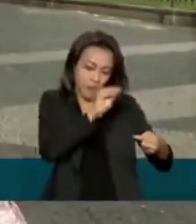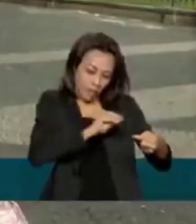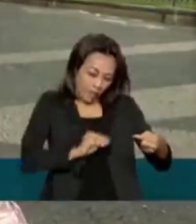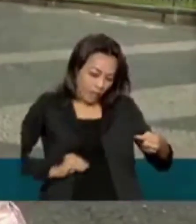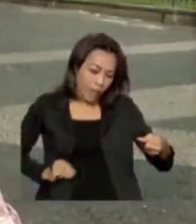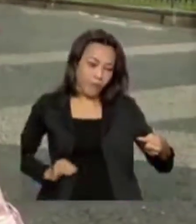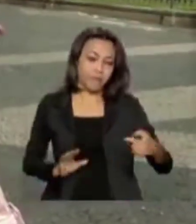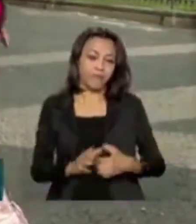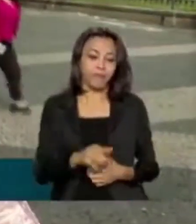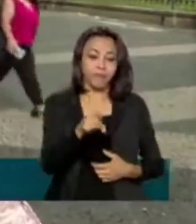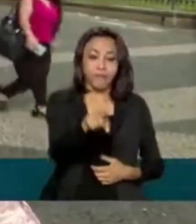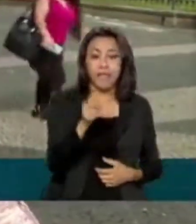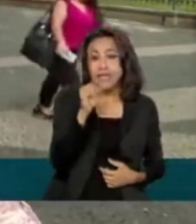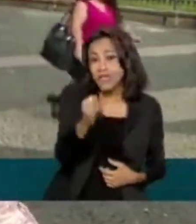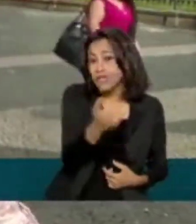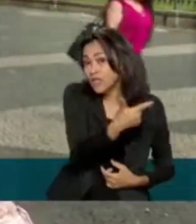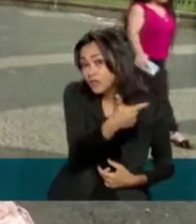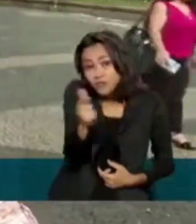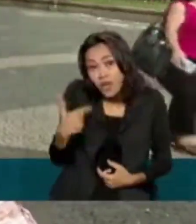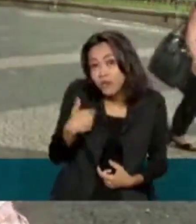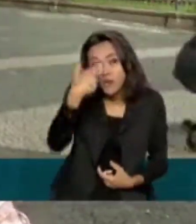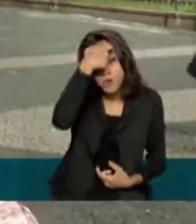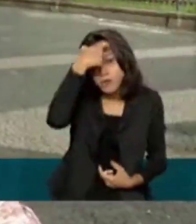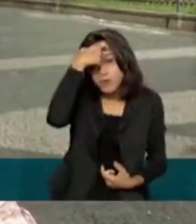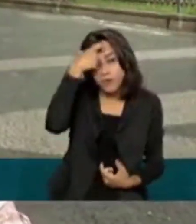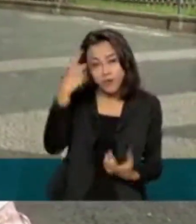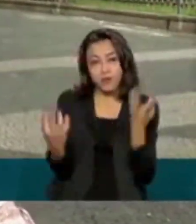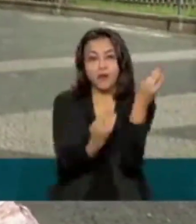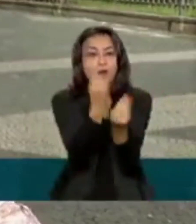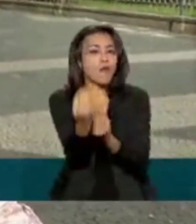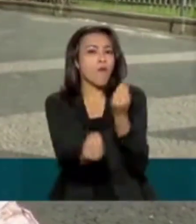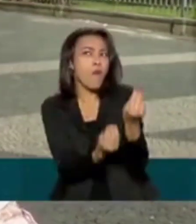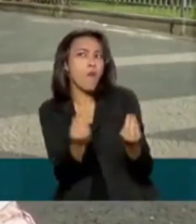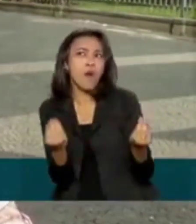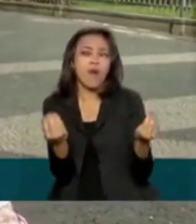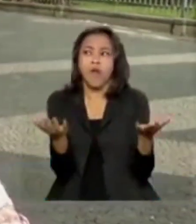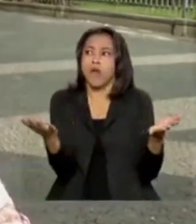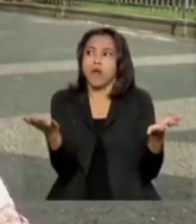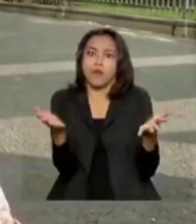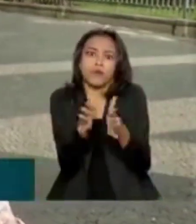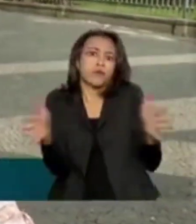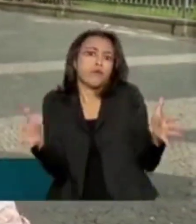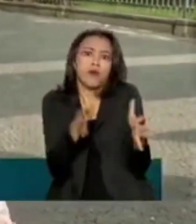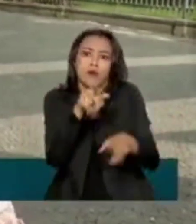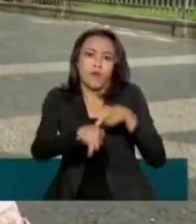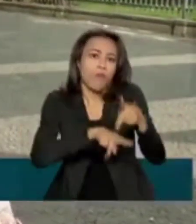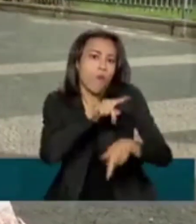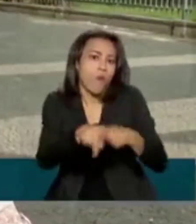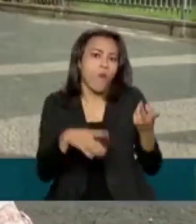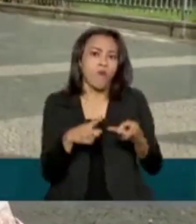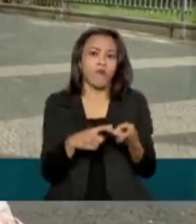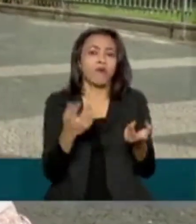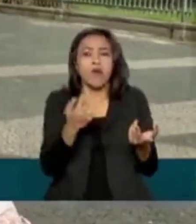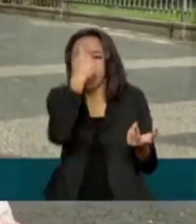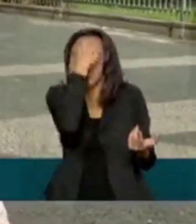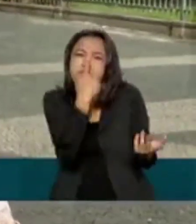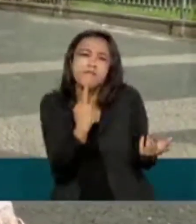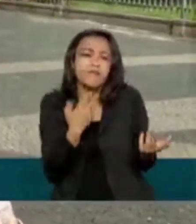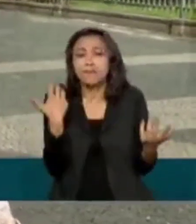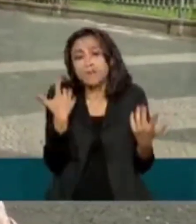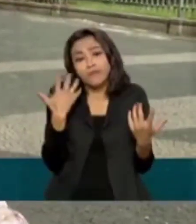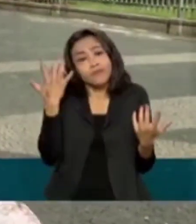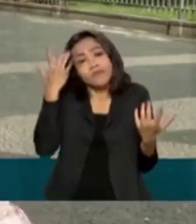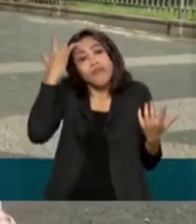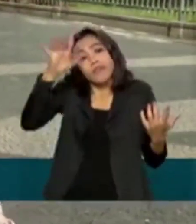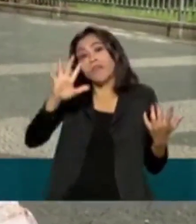temos consciência de como nós estamos em relação à população, tudo que o censo aborda, não tem como planejar.